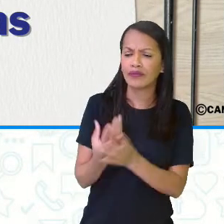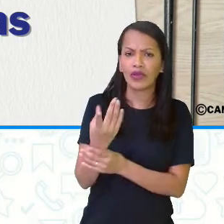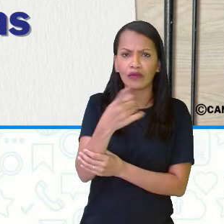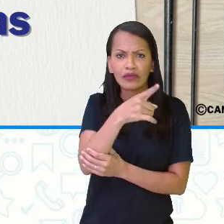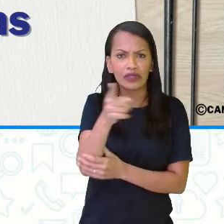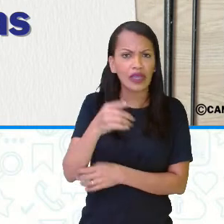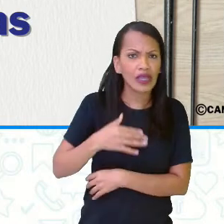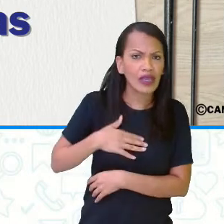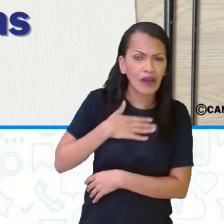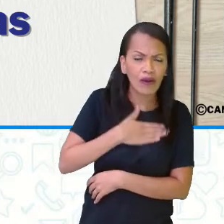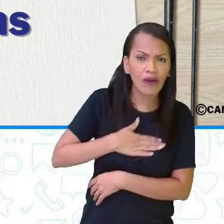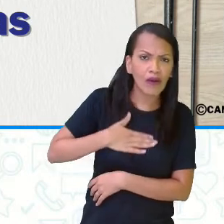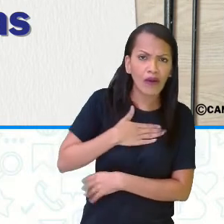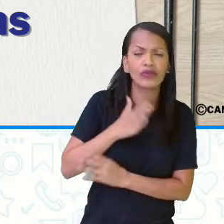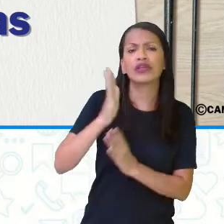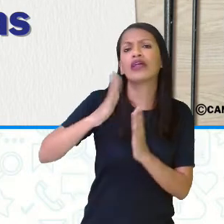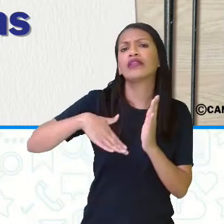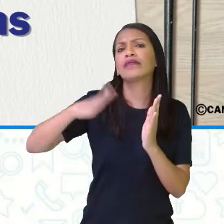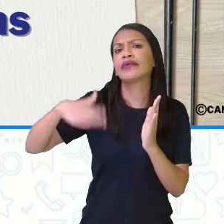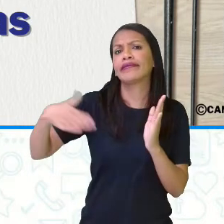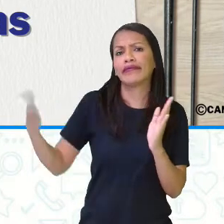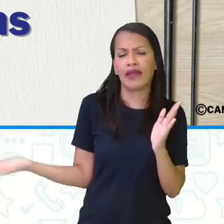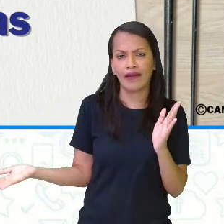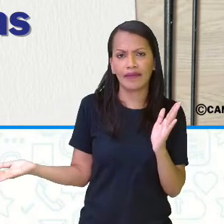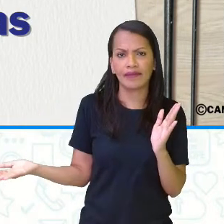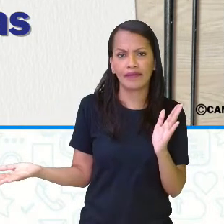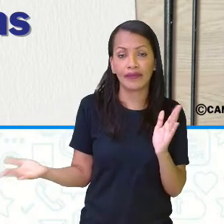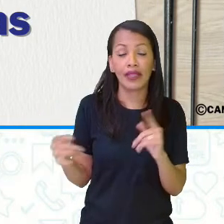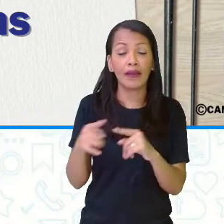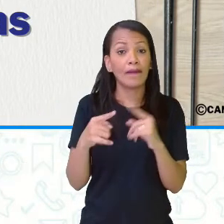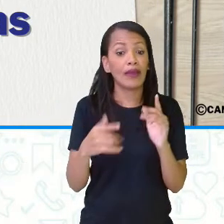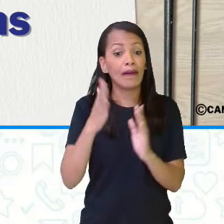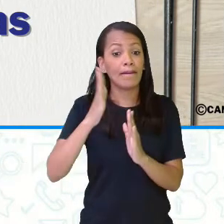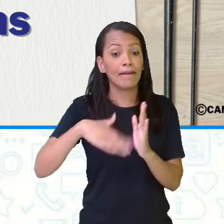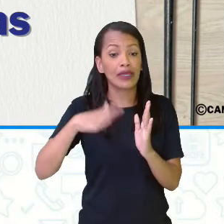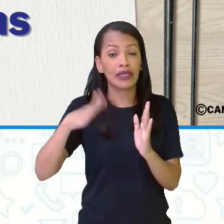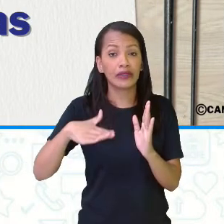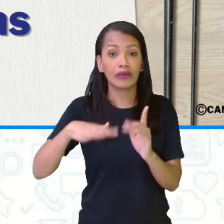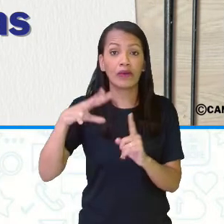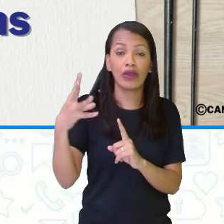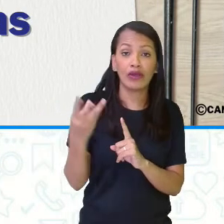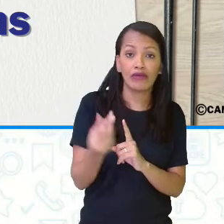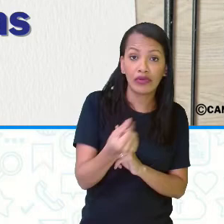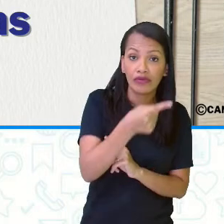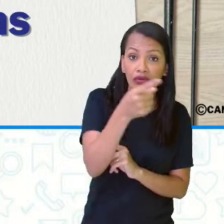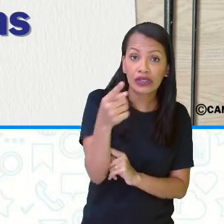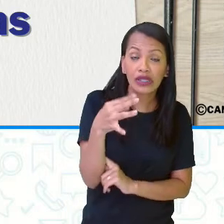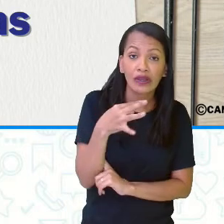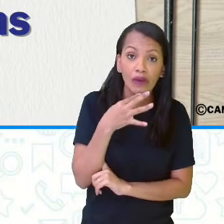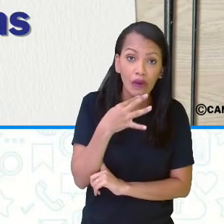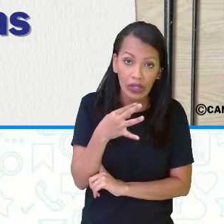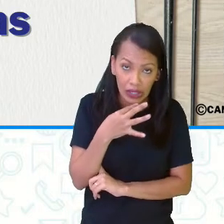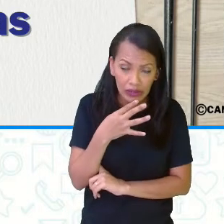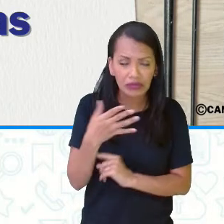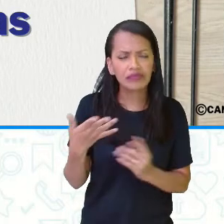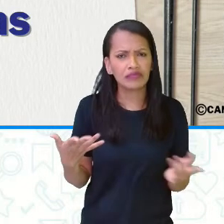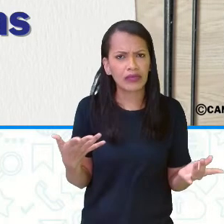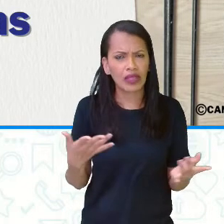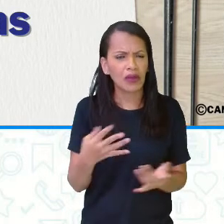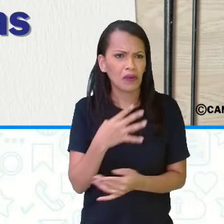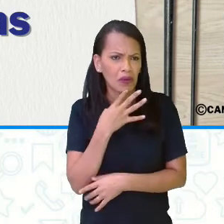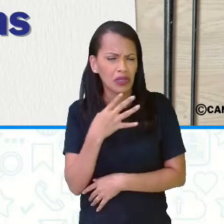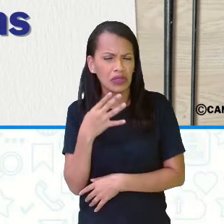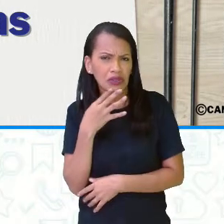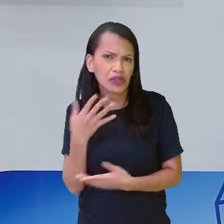Você gosta de pintar? Quais pinturas e artistas você conhece? Conhece algum